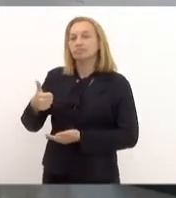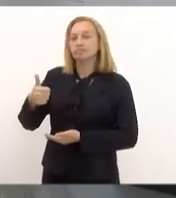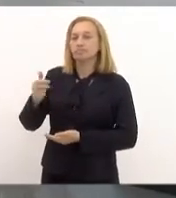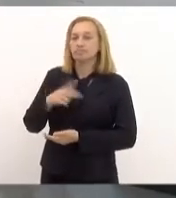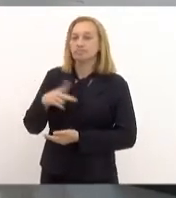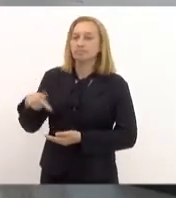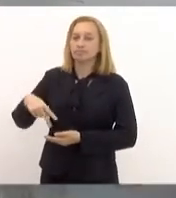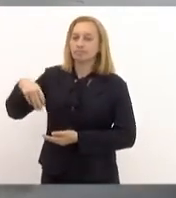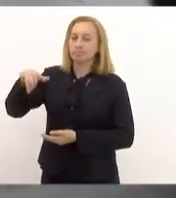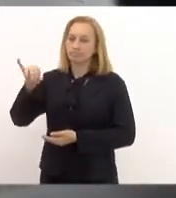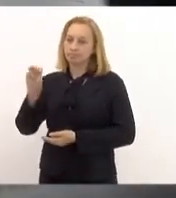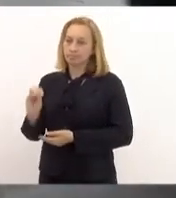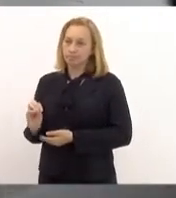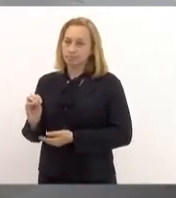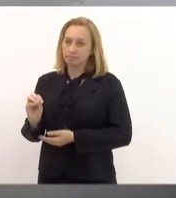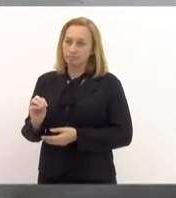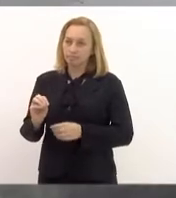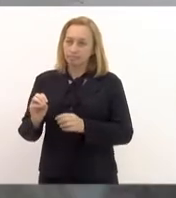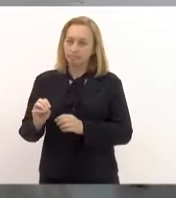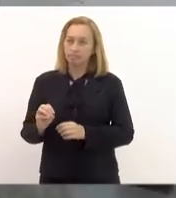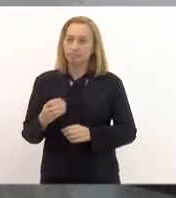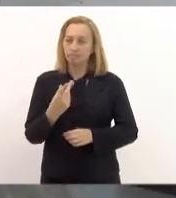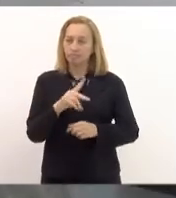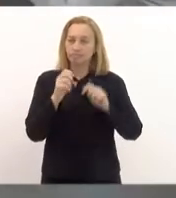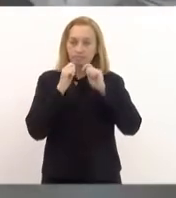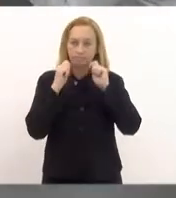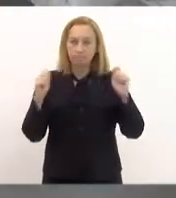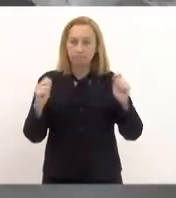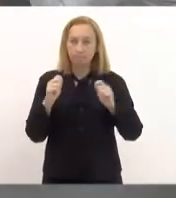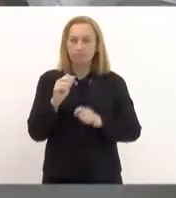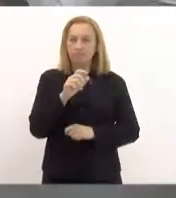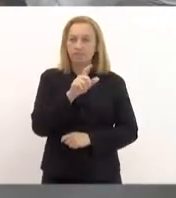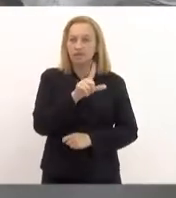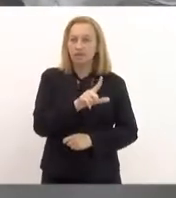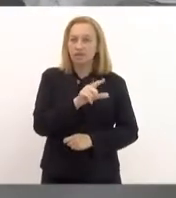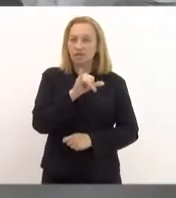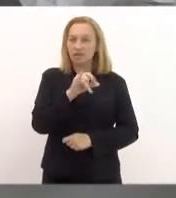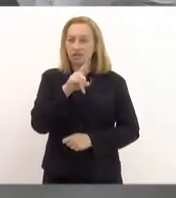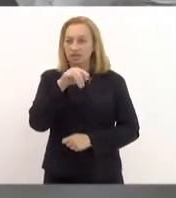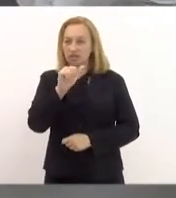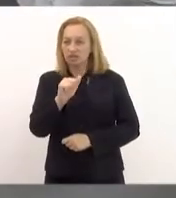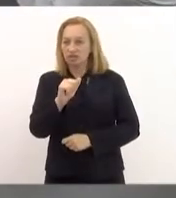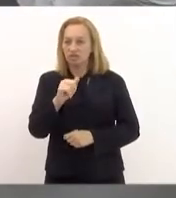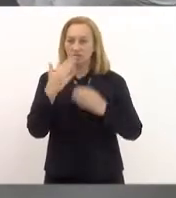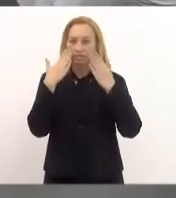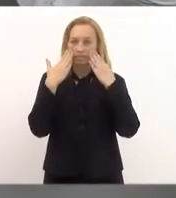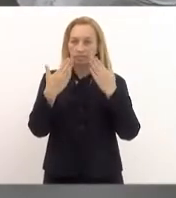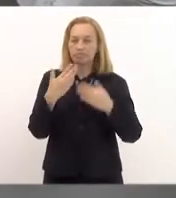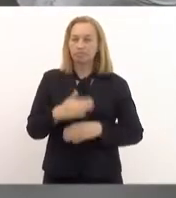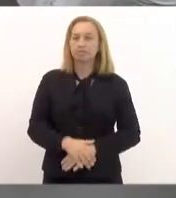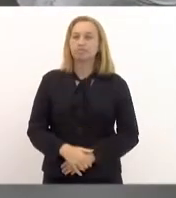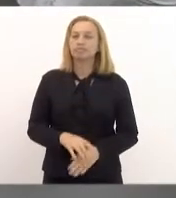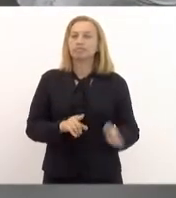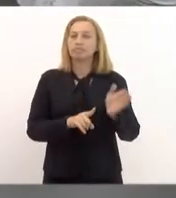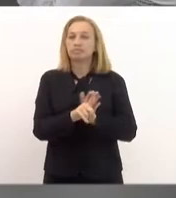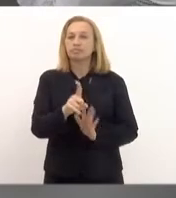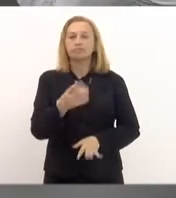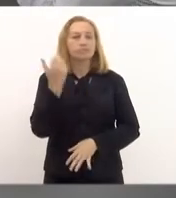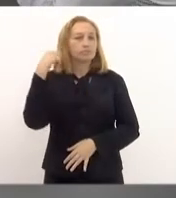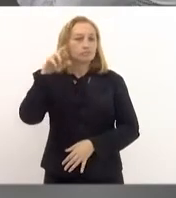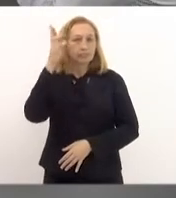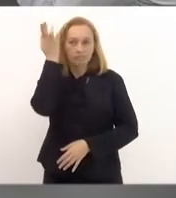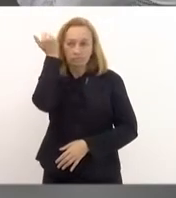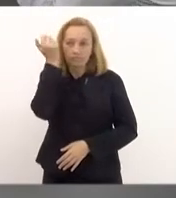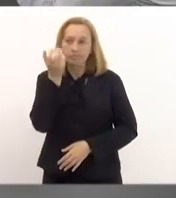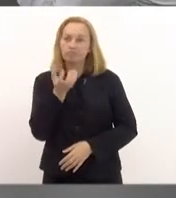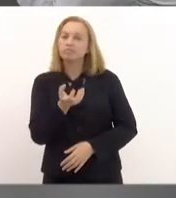inicial através da sua assessoria, da sua colaboradora, da Lídia, não é isso? Que vai fazer uma apresentação. Então, pergunta ao Eliomar e ao Luiz Paulo,